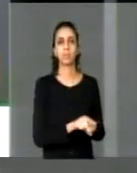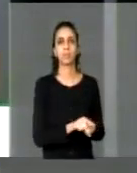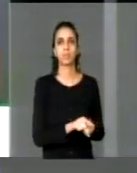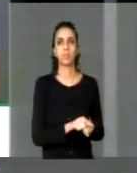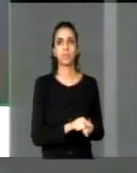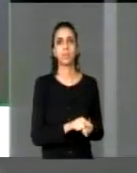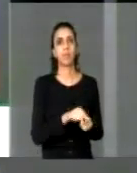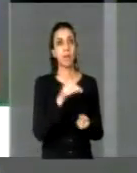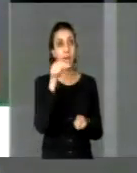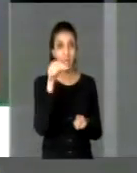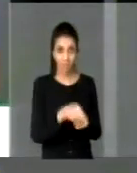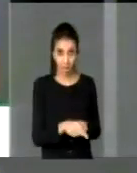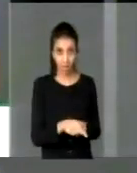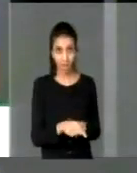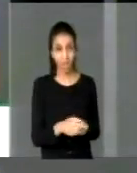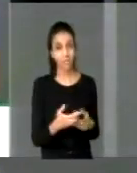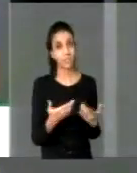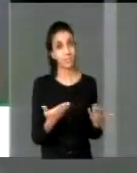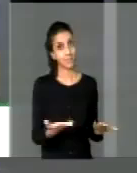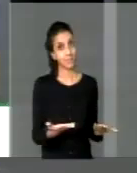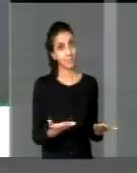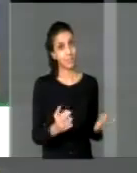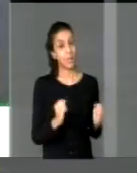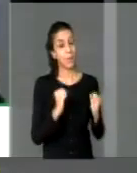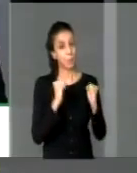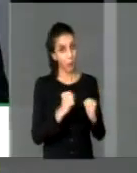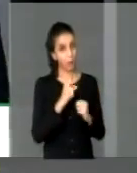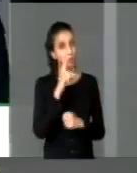que está em risco com essa redução